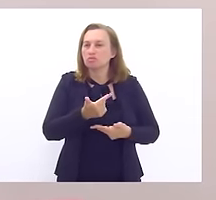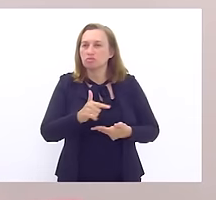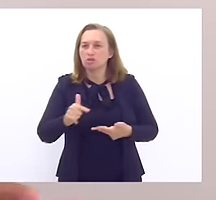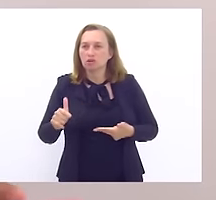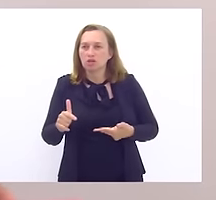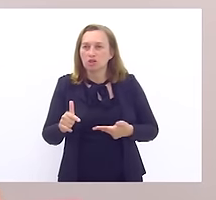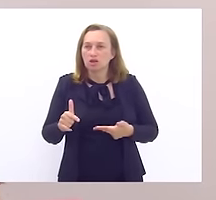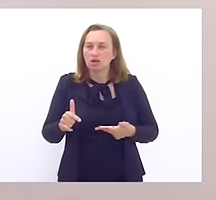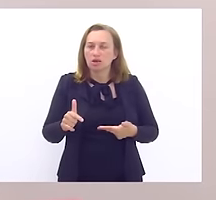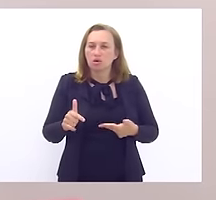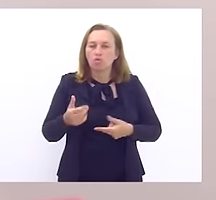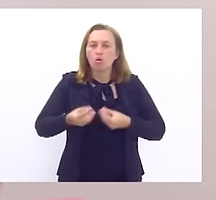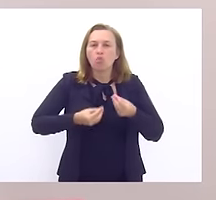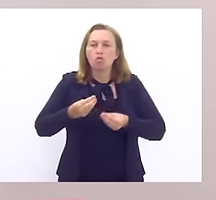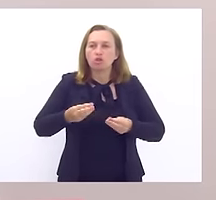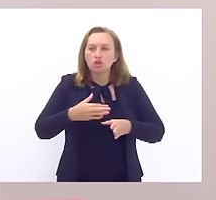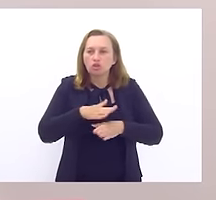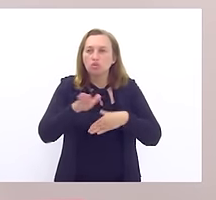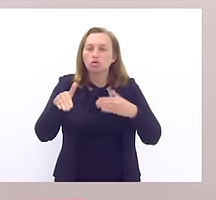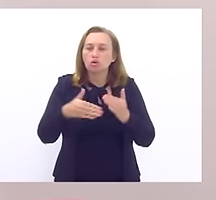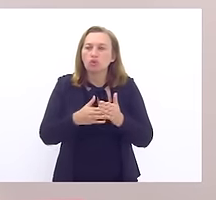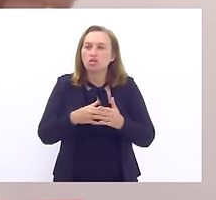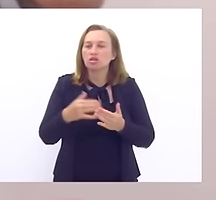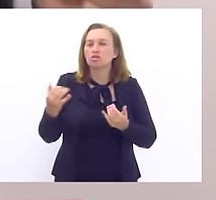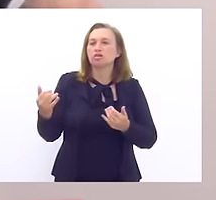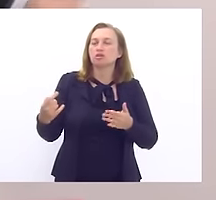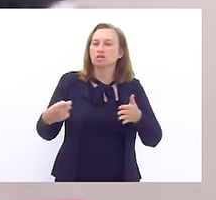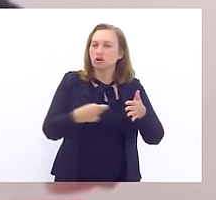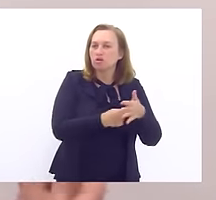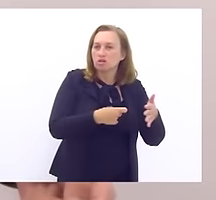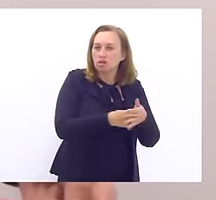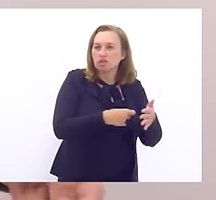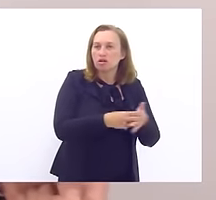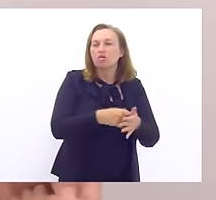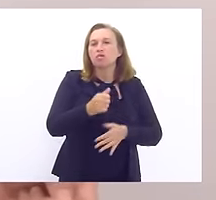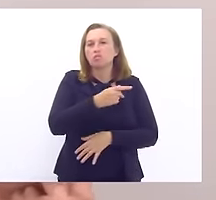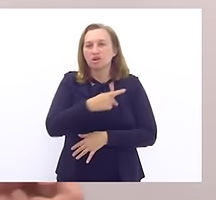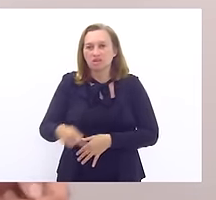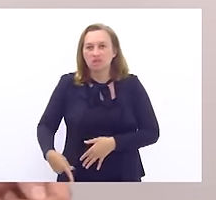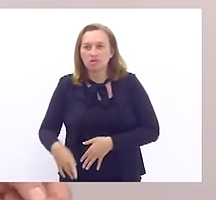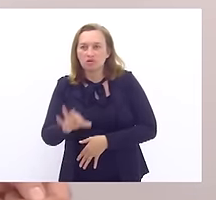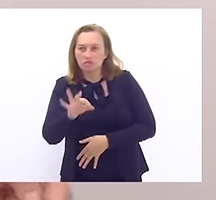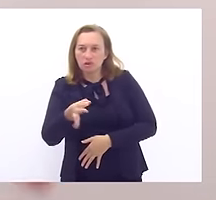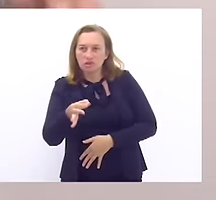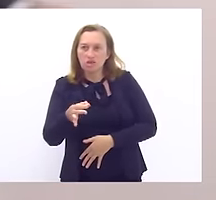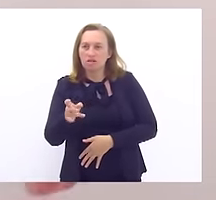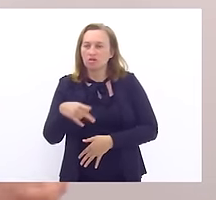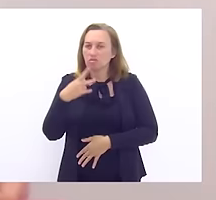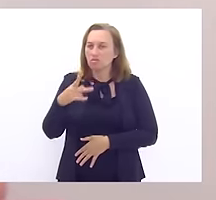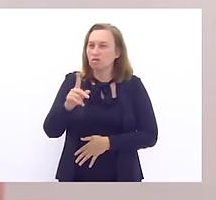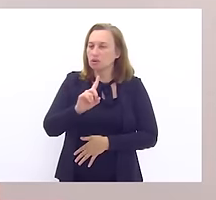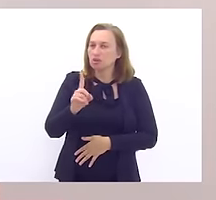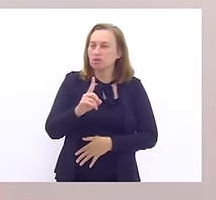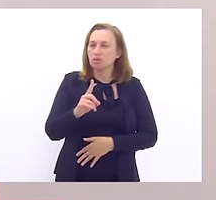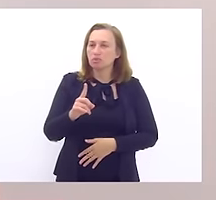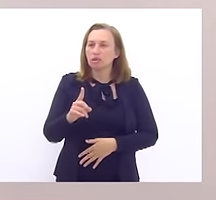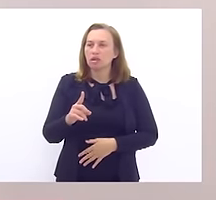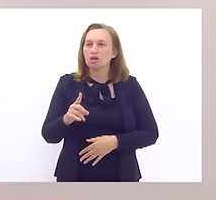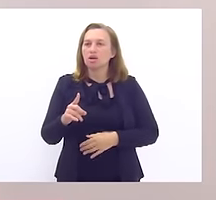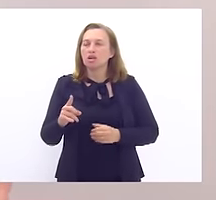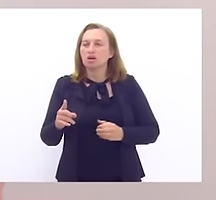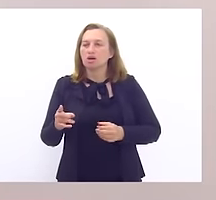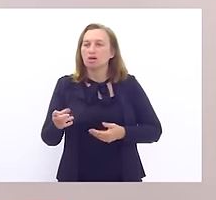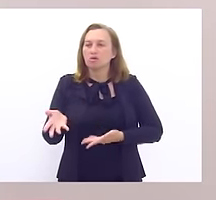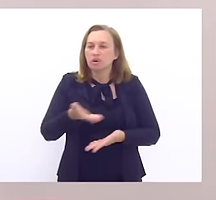para ir a todas e chegam muitas denúncias de fato o presidente foi muito assertivo quando determinou a não participação mais dos reboques